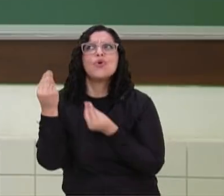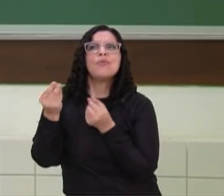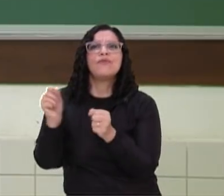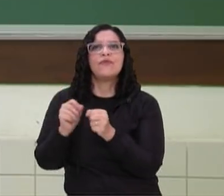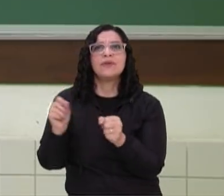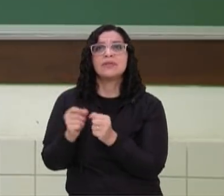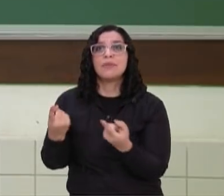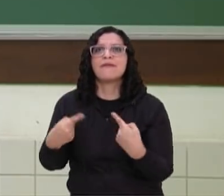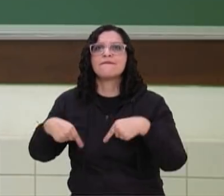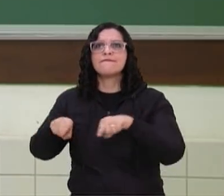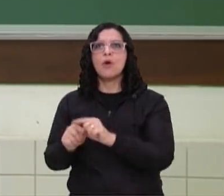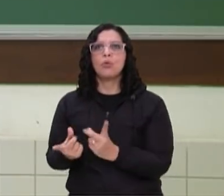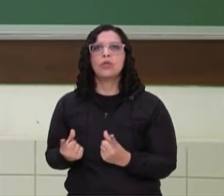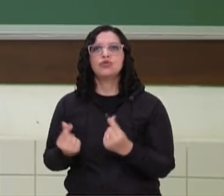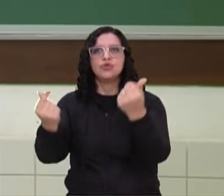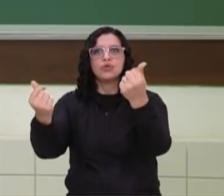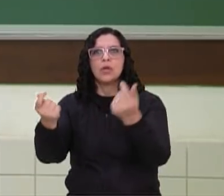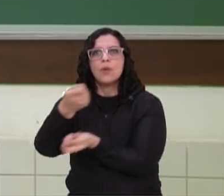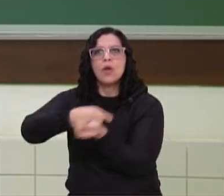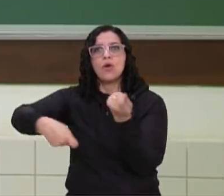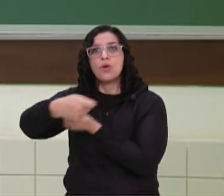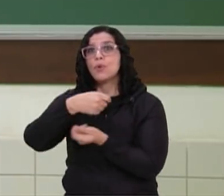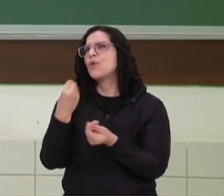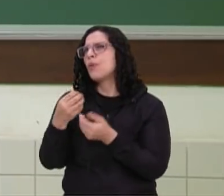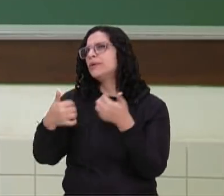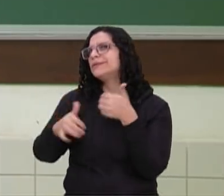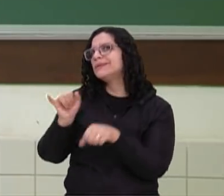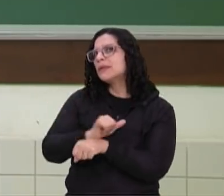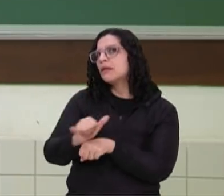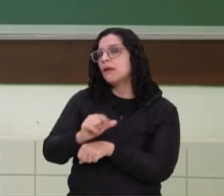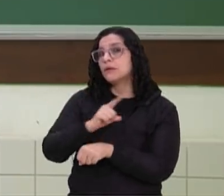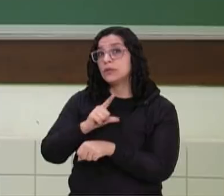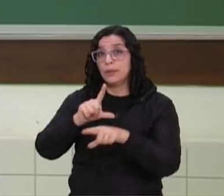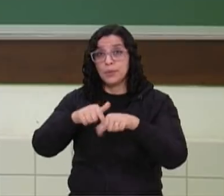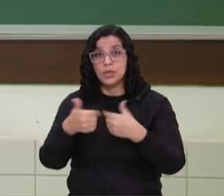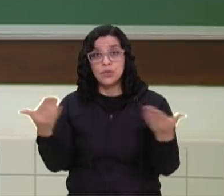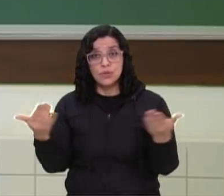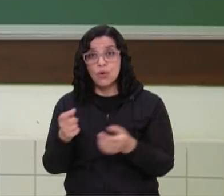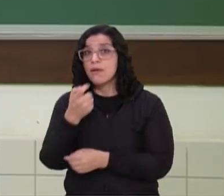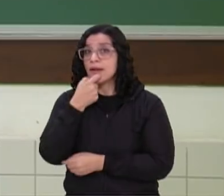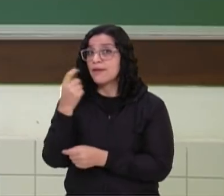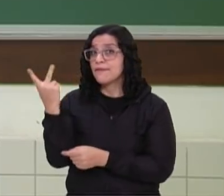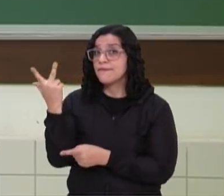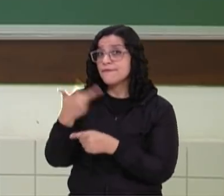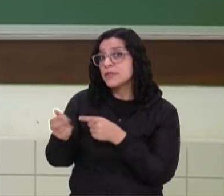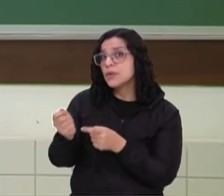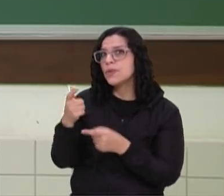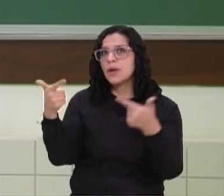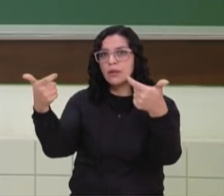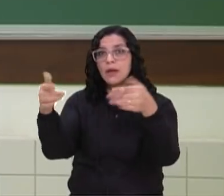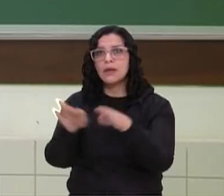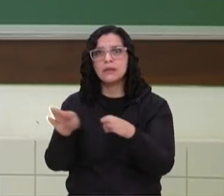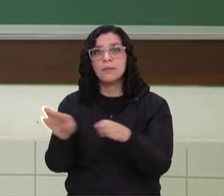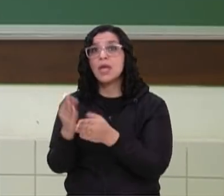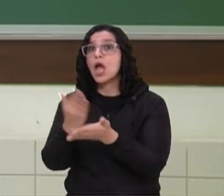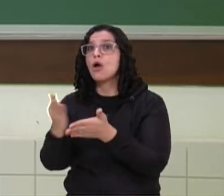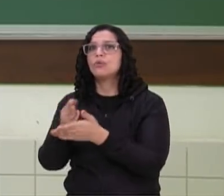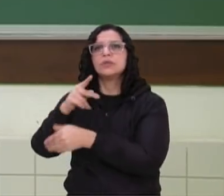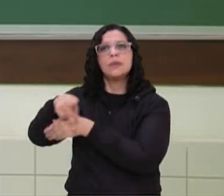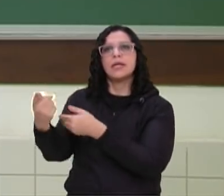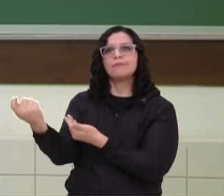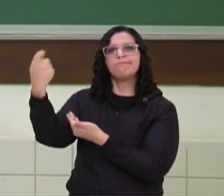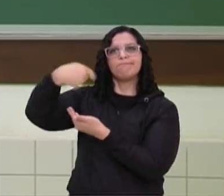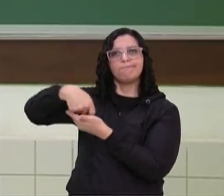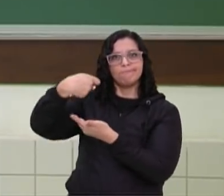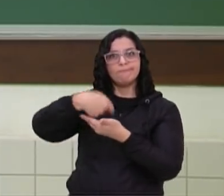pode recuperar a sua economia. Tá? Então a Inglaterra saiu vencedora e recebeu inclusive indenizações